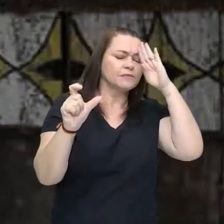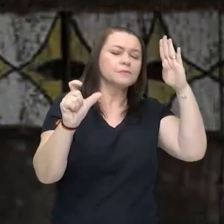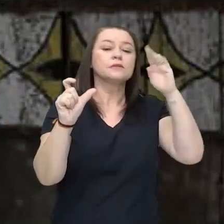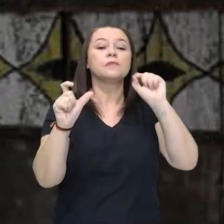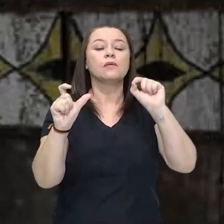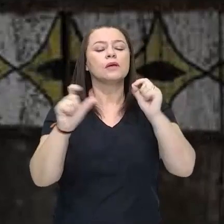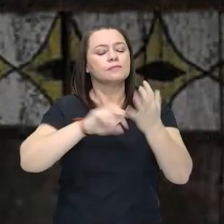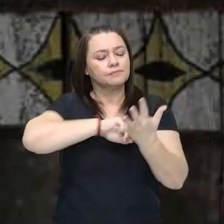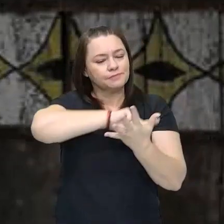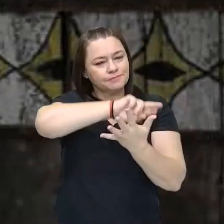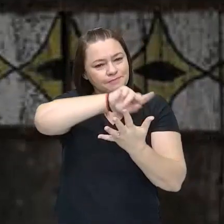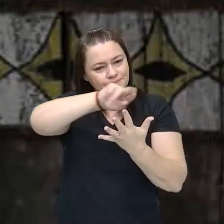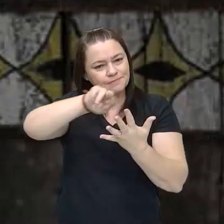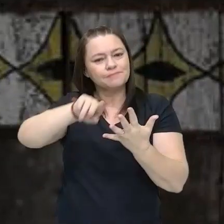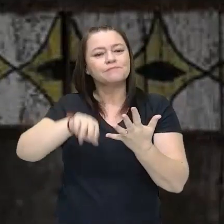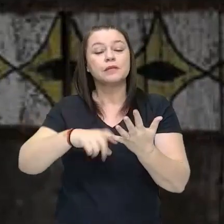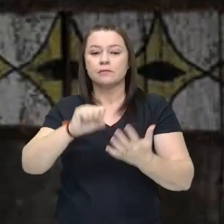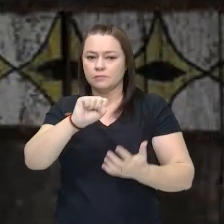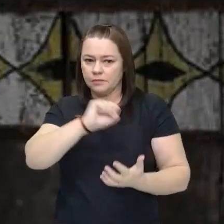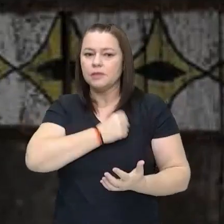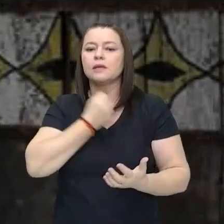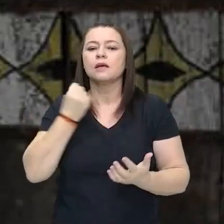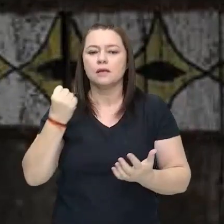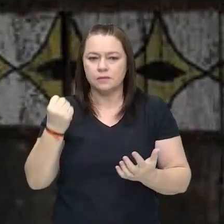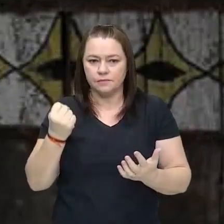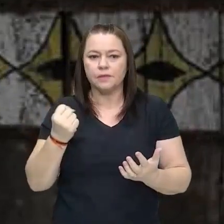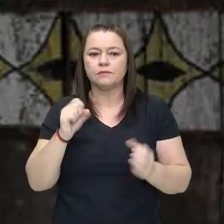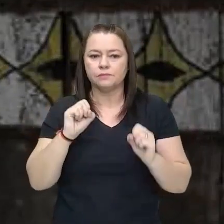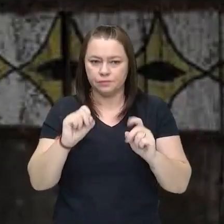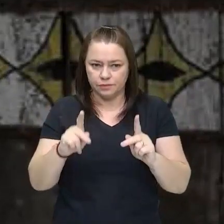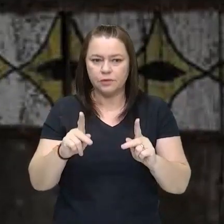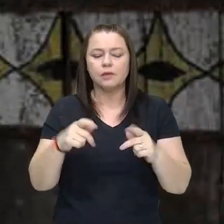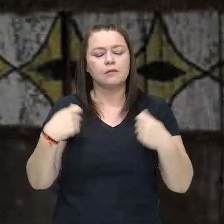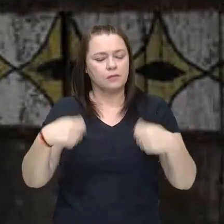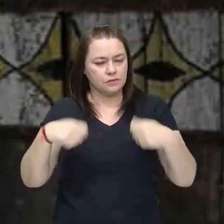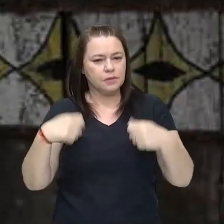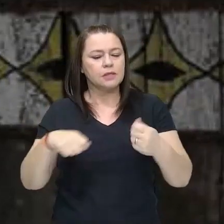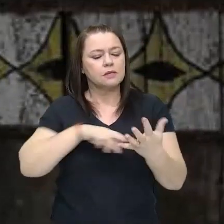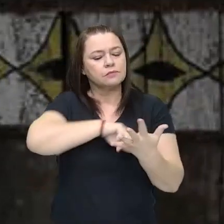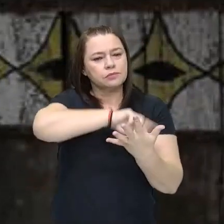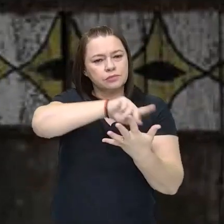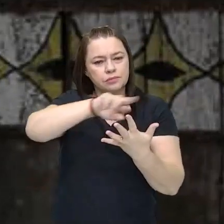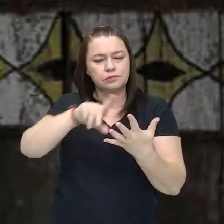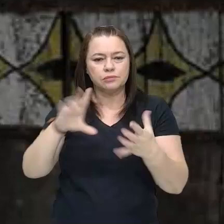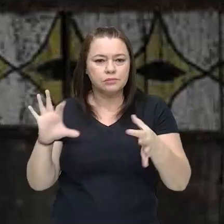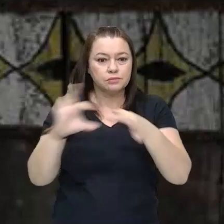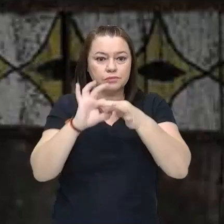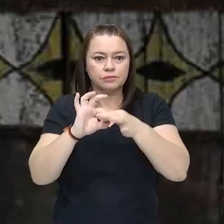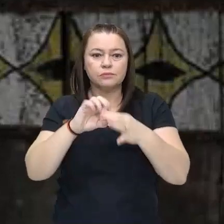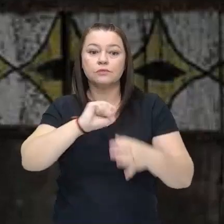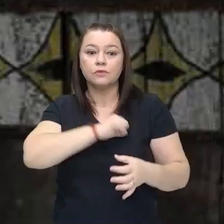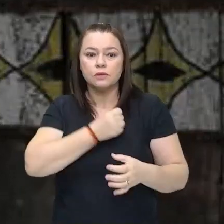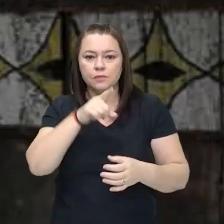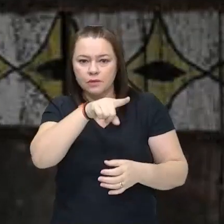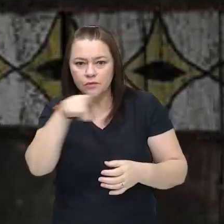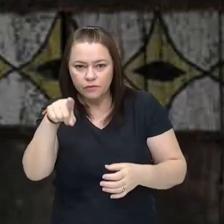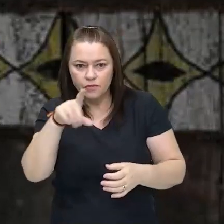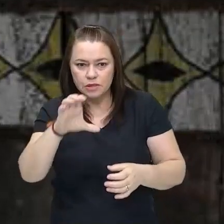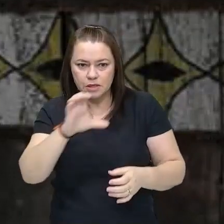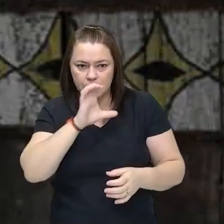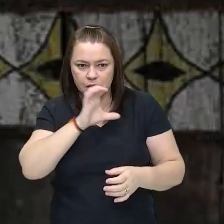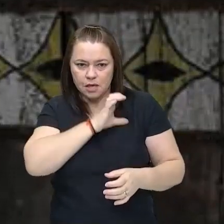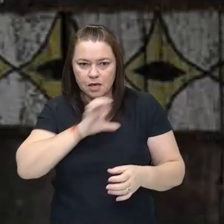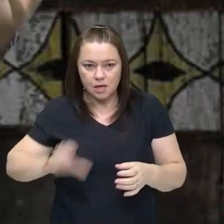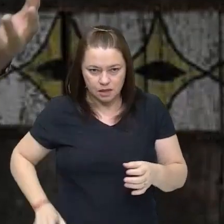é diversidade e respeito. A diversidade, nós precisamos andar com respeito. Se você é cristão,